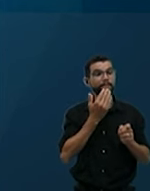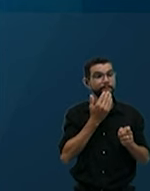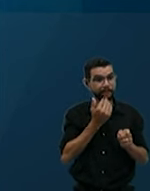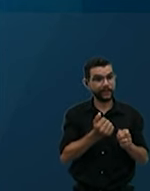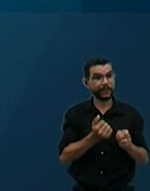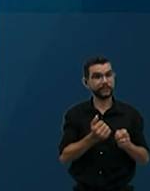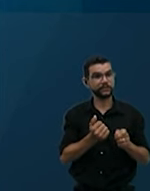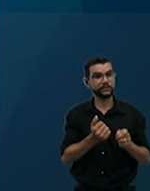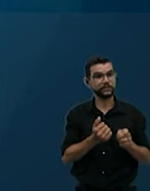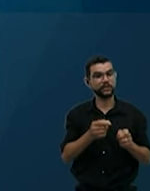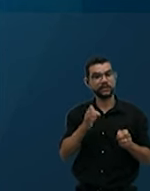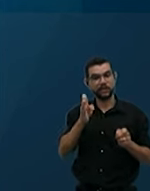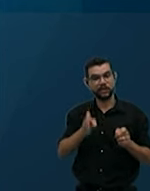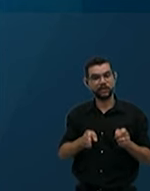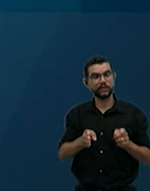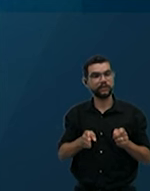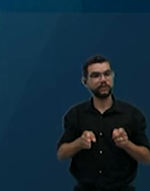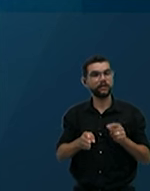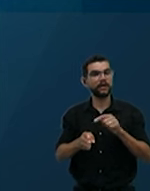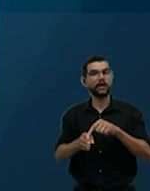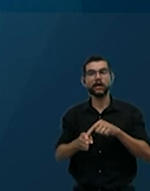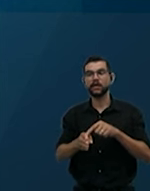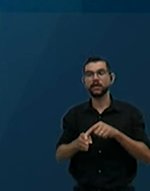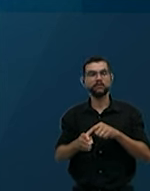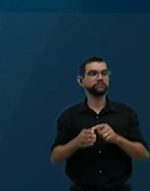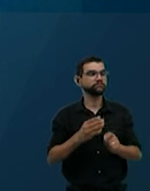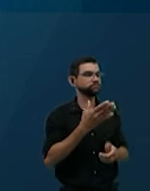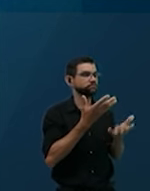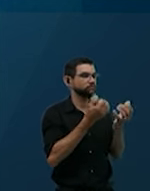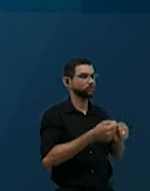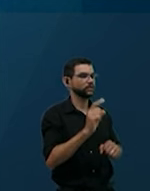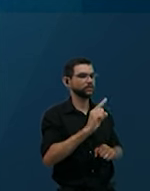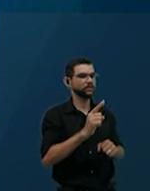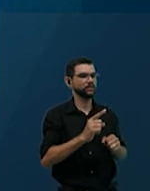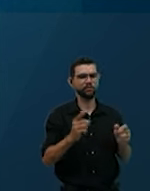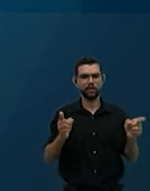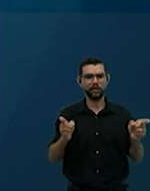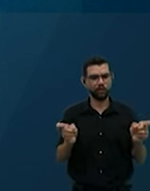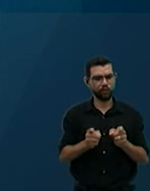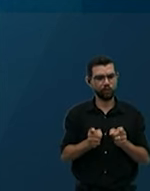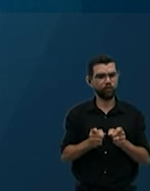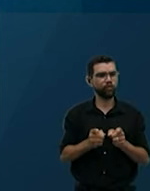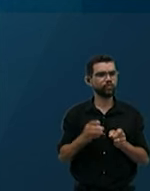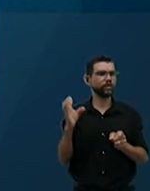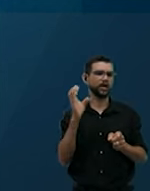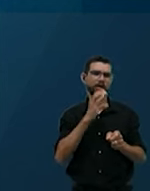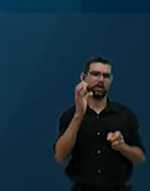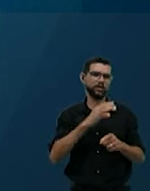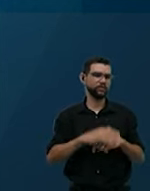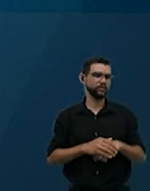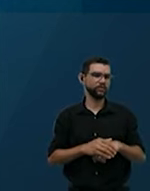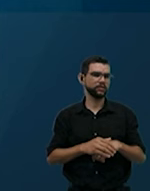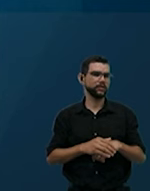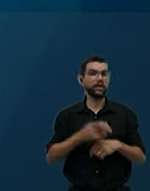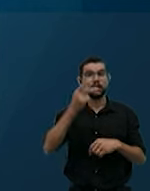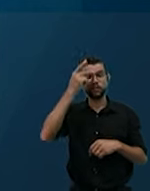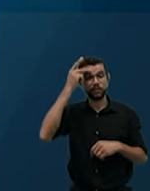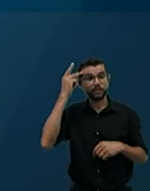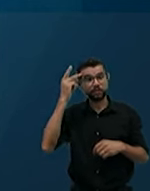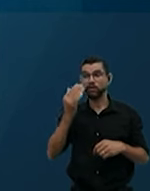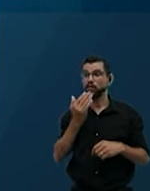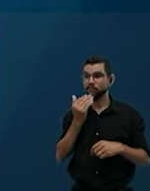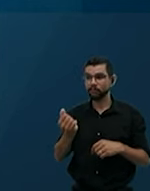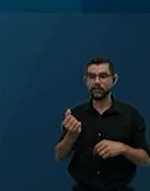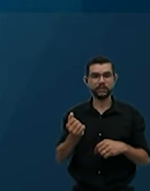a chance que o segurado tem de apresentar documentos diante do robô? Quando analisado pelo servidor, segundo o Tribunal